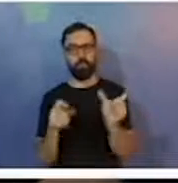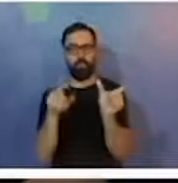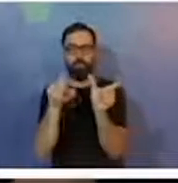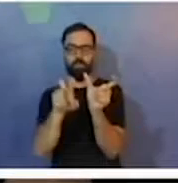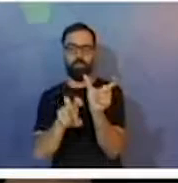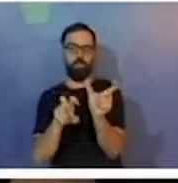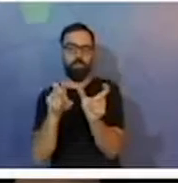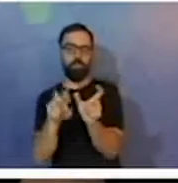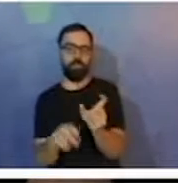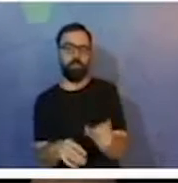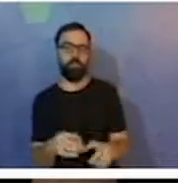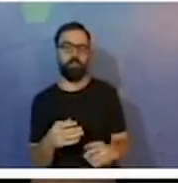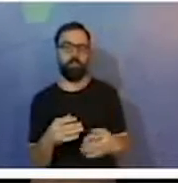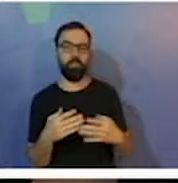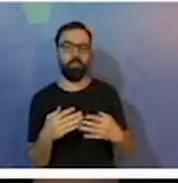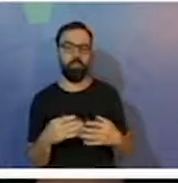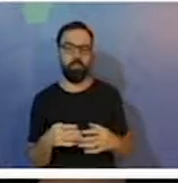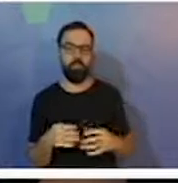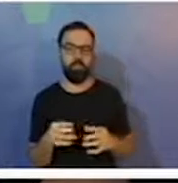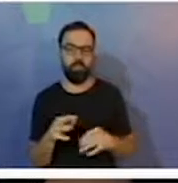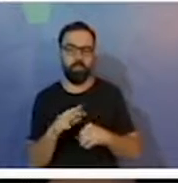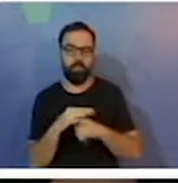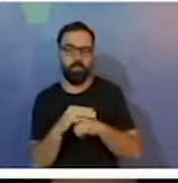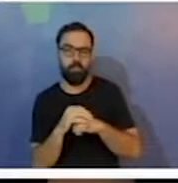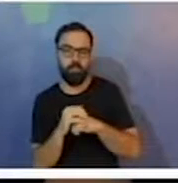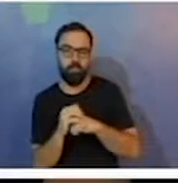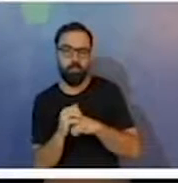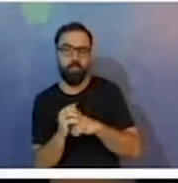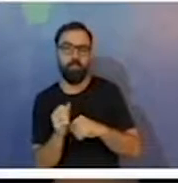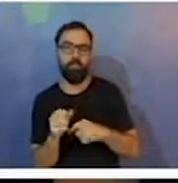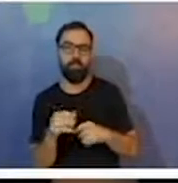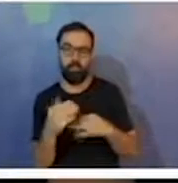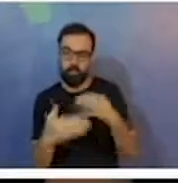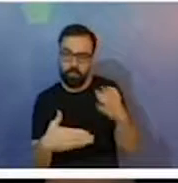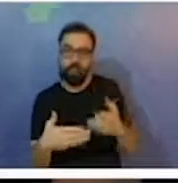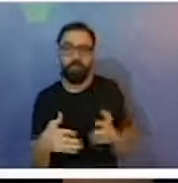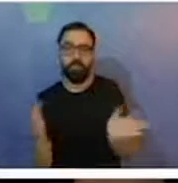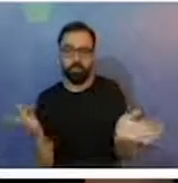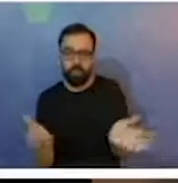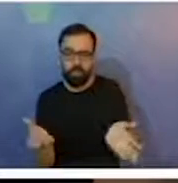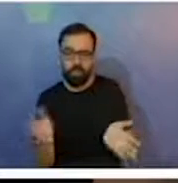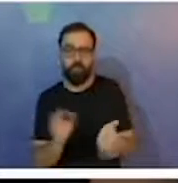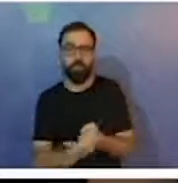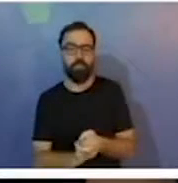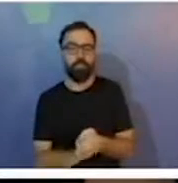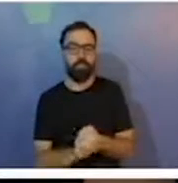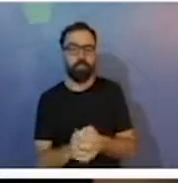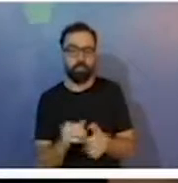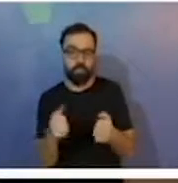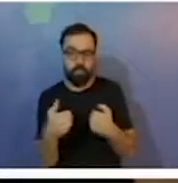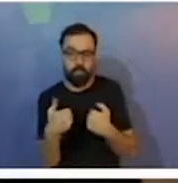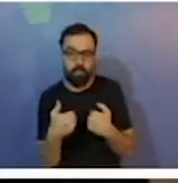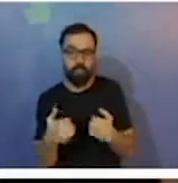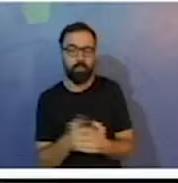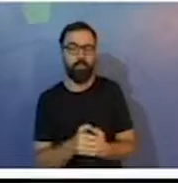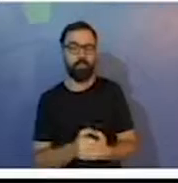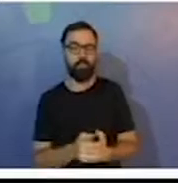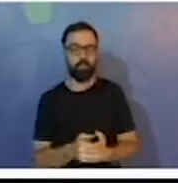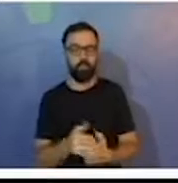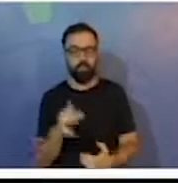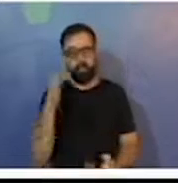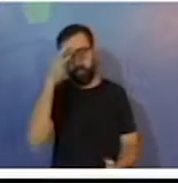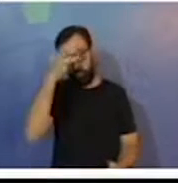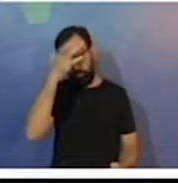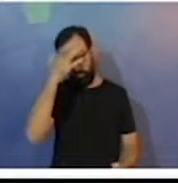aqui delicadamente depois em seguida agora pertinho Ok